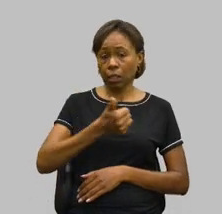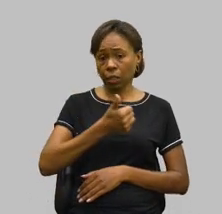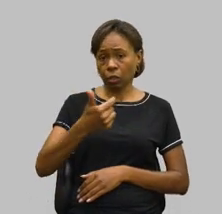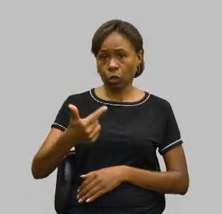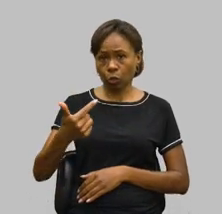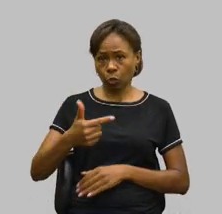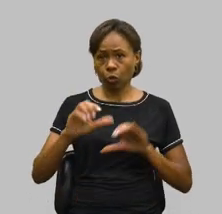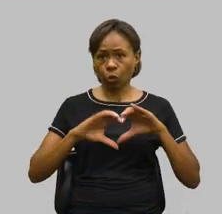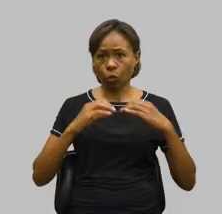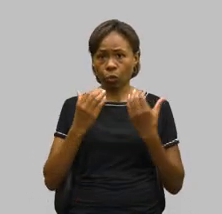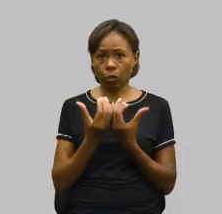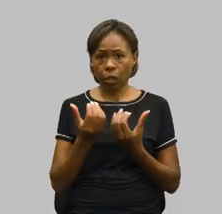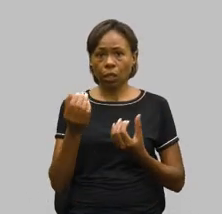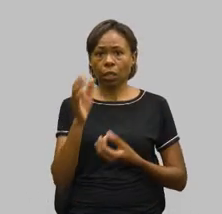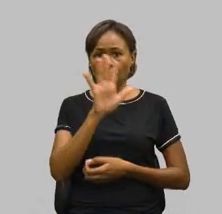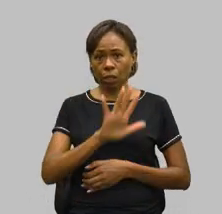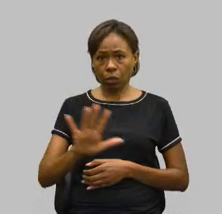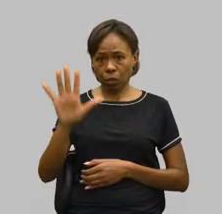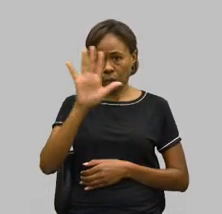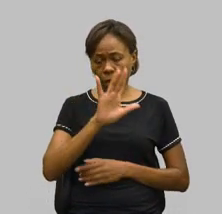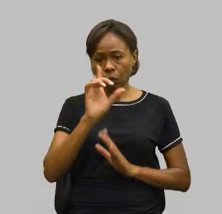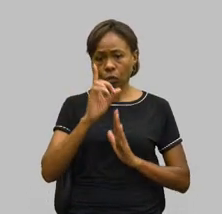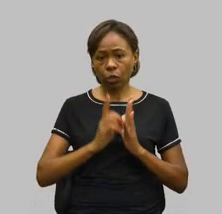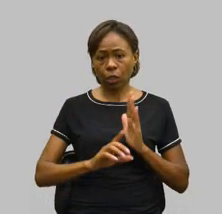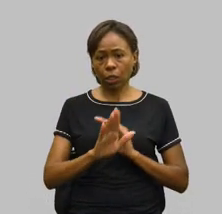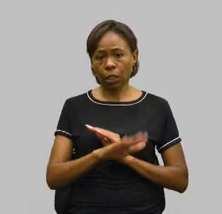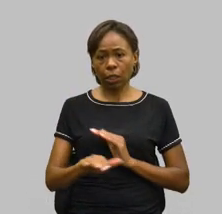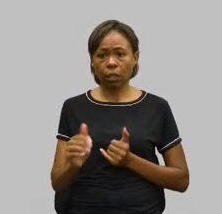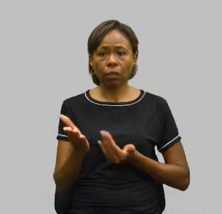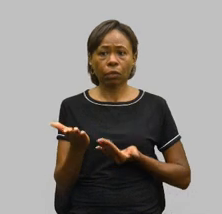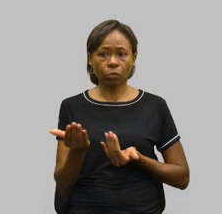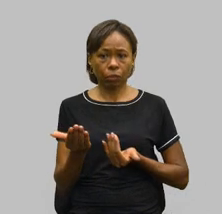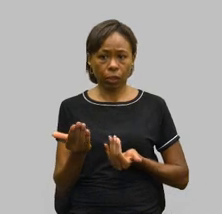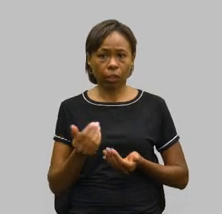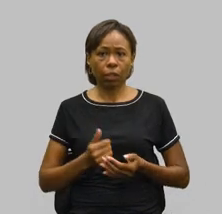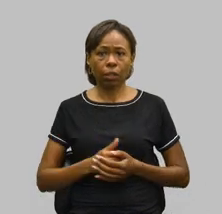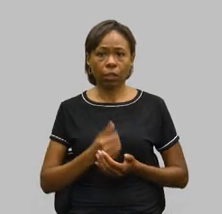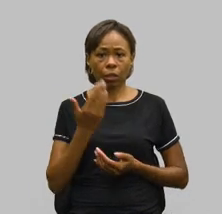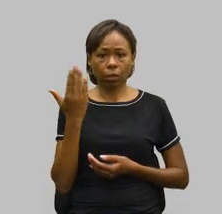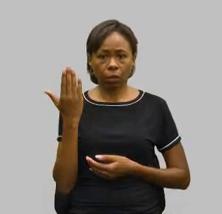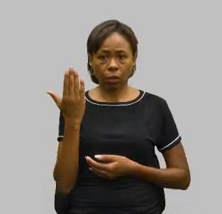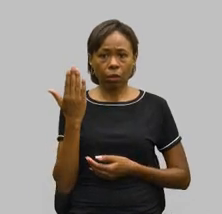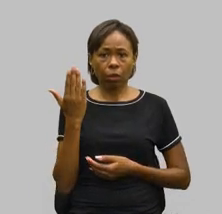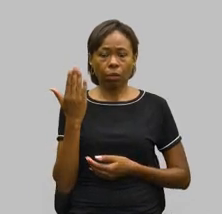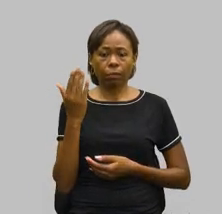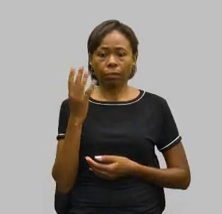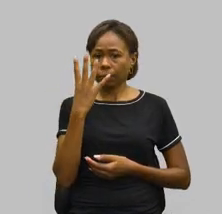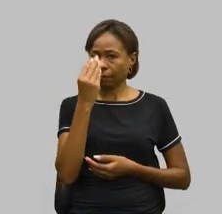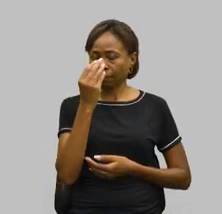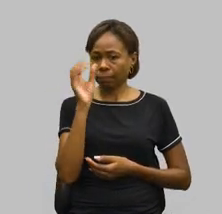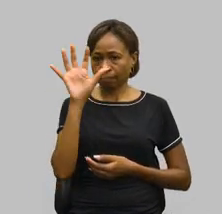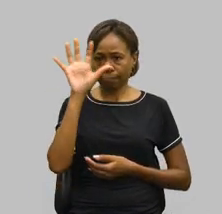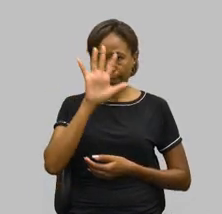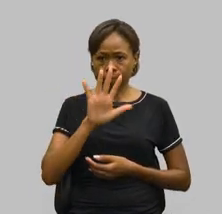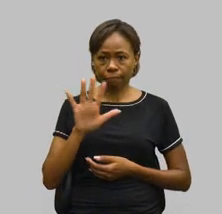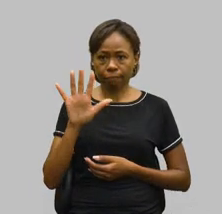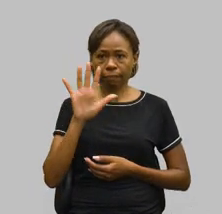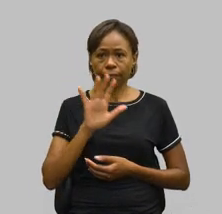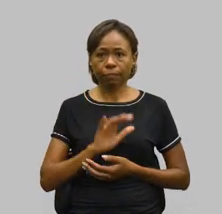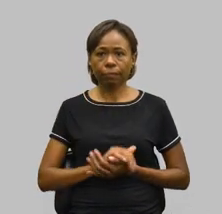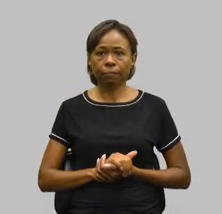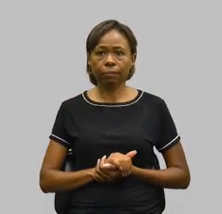dos Direitos da Criança e do Adolescente trago também aqui as imagens pra gente